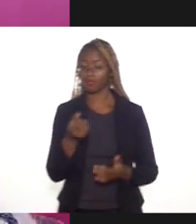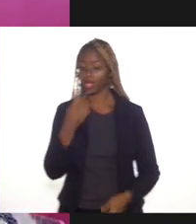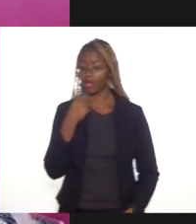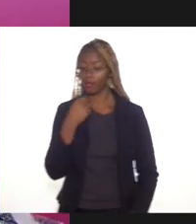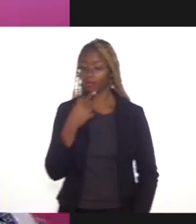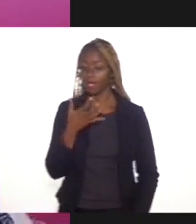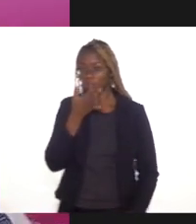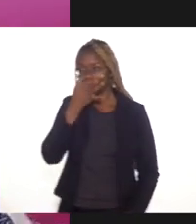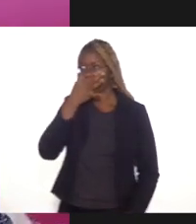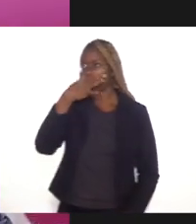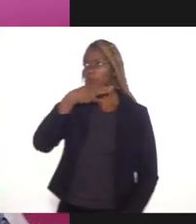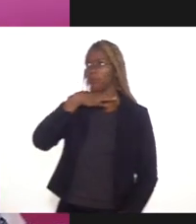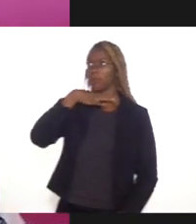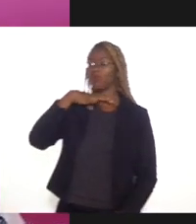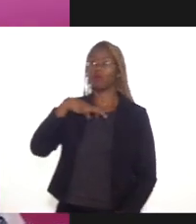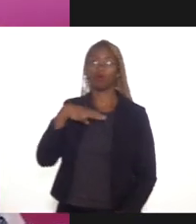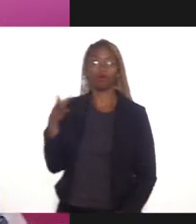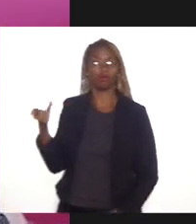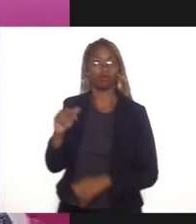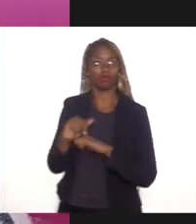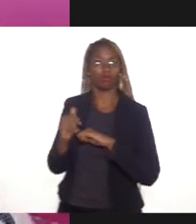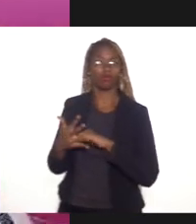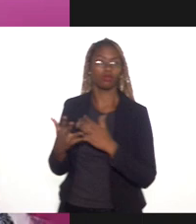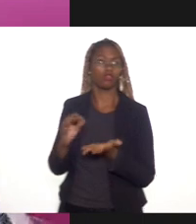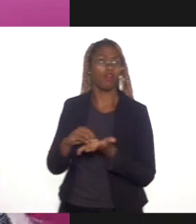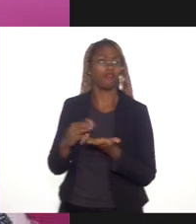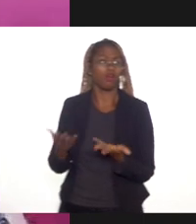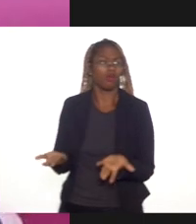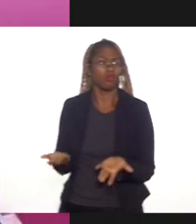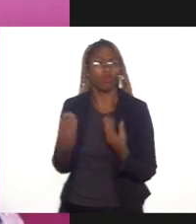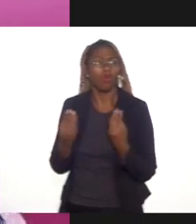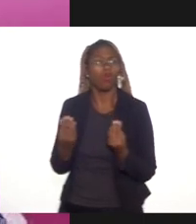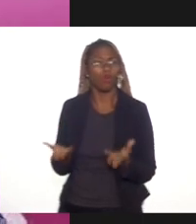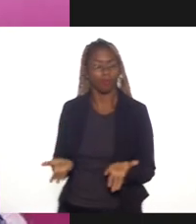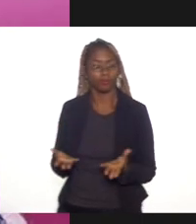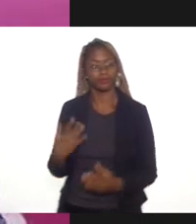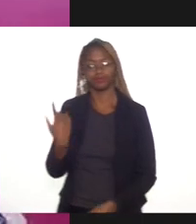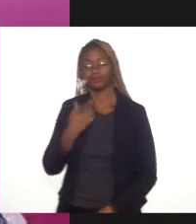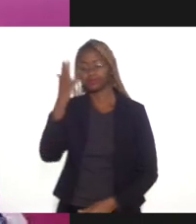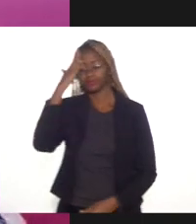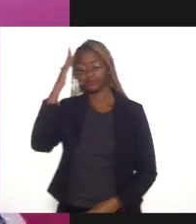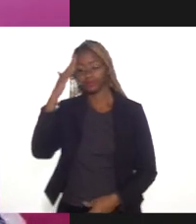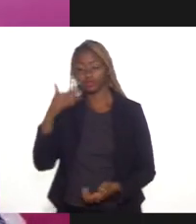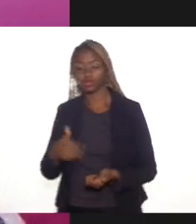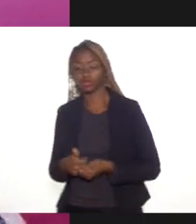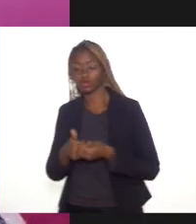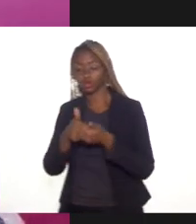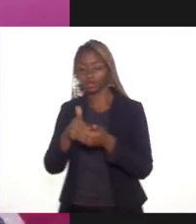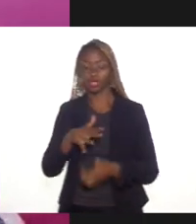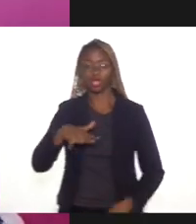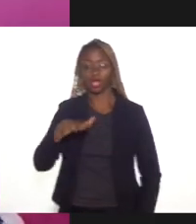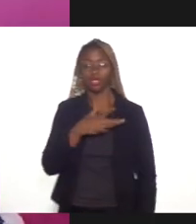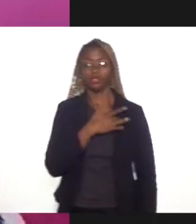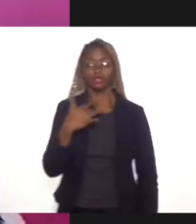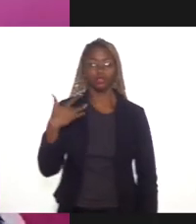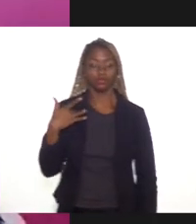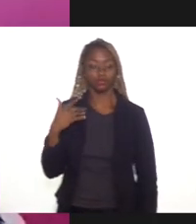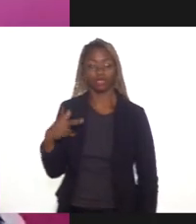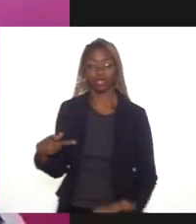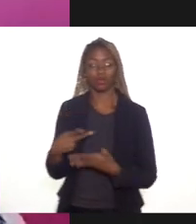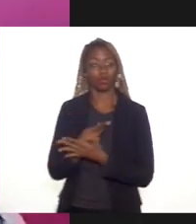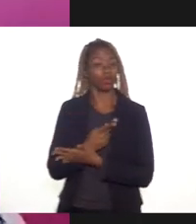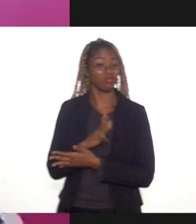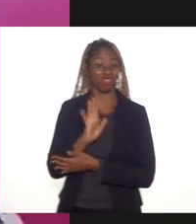pacientes agora com a questão do COVID. E a gente sabe que quem acompanha a área da saúde sabe que isso já está acontecendo